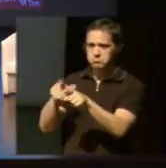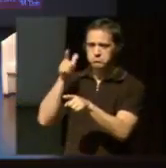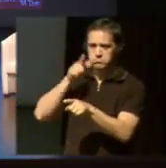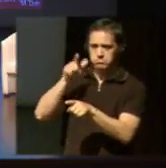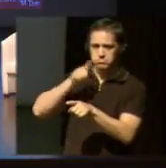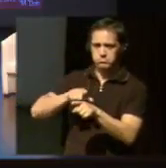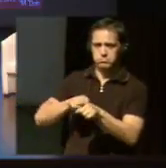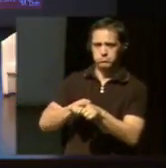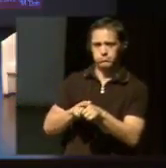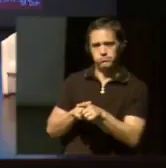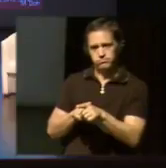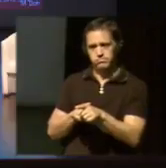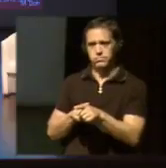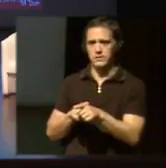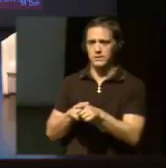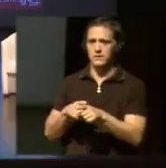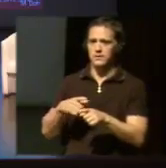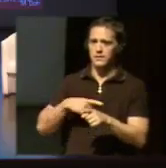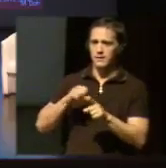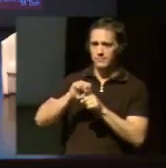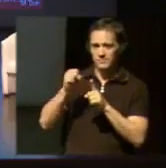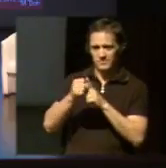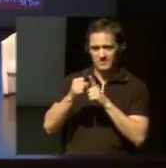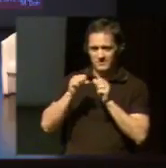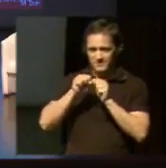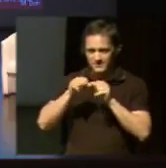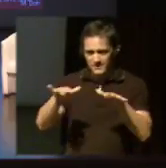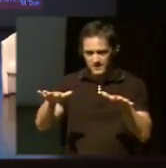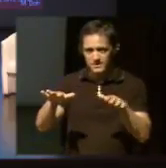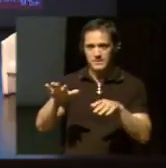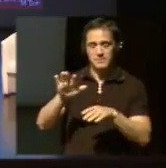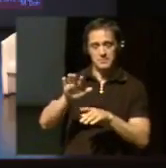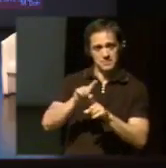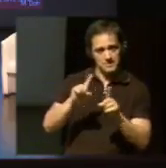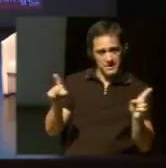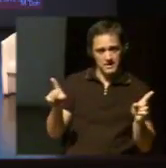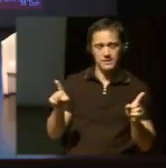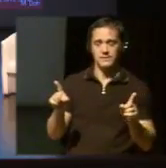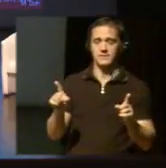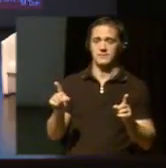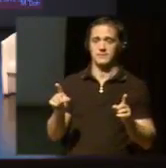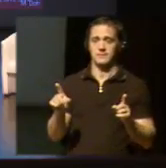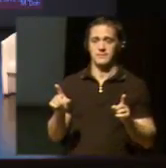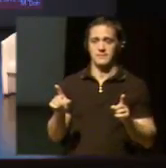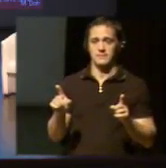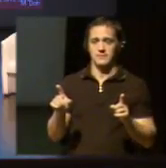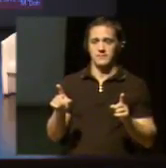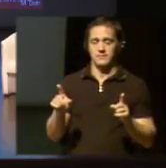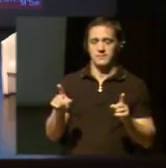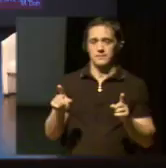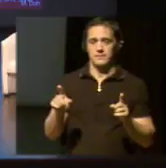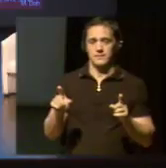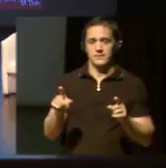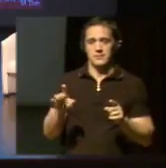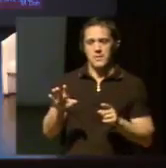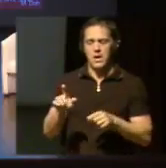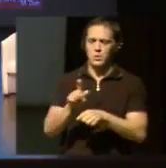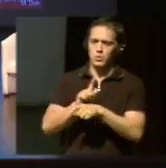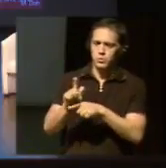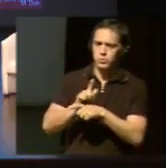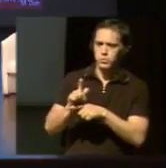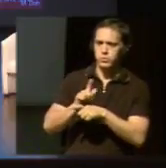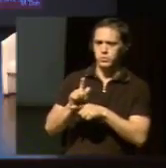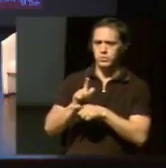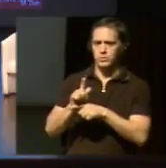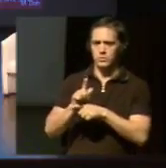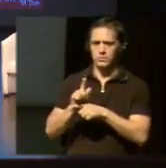Utilizam menos mídia social, redes sociais, mas no que tange a máquina, a usar o Google,